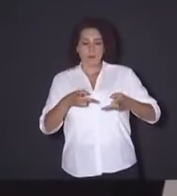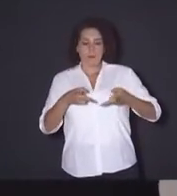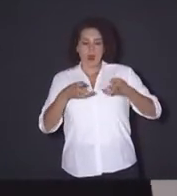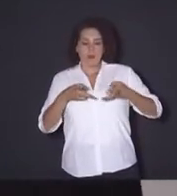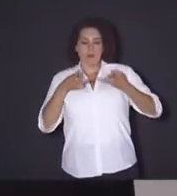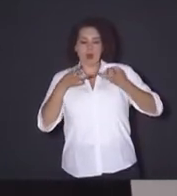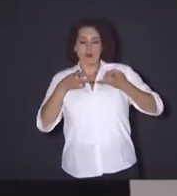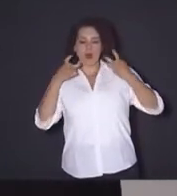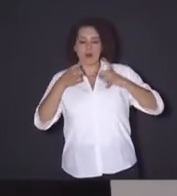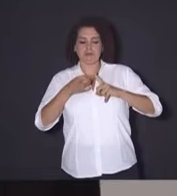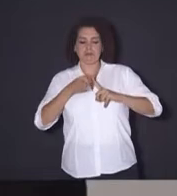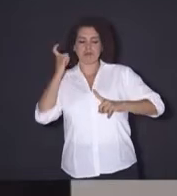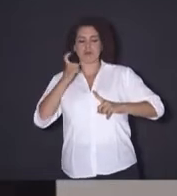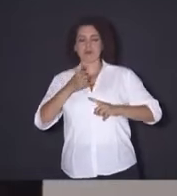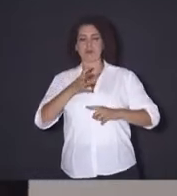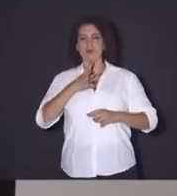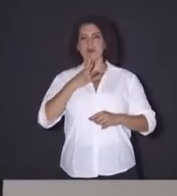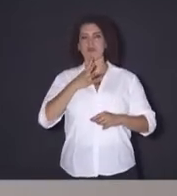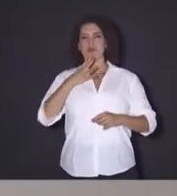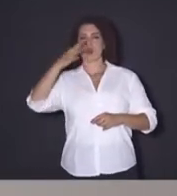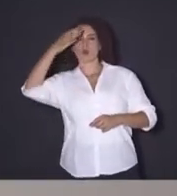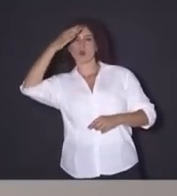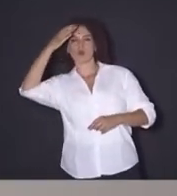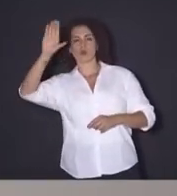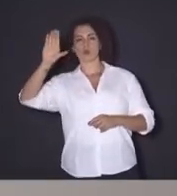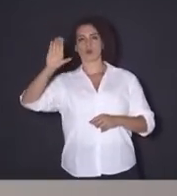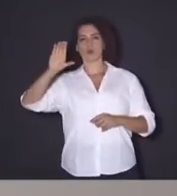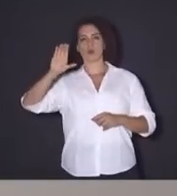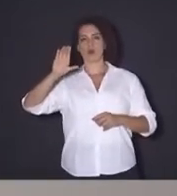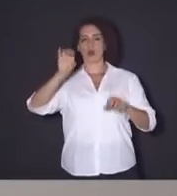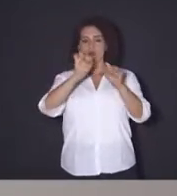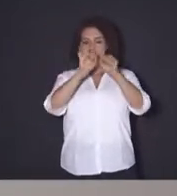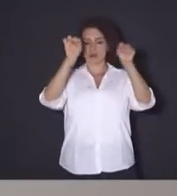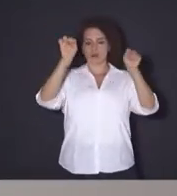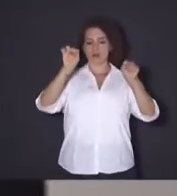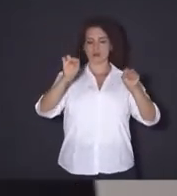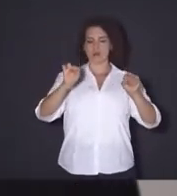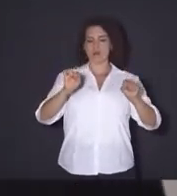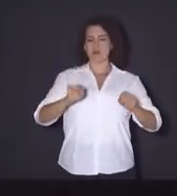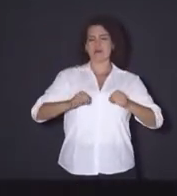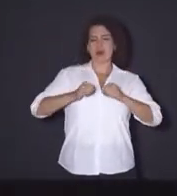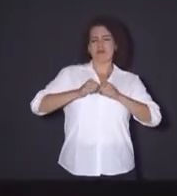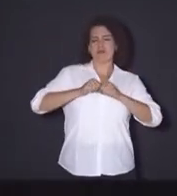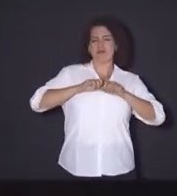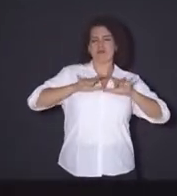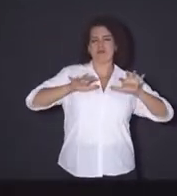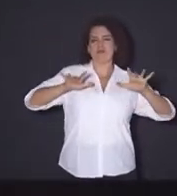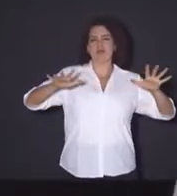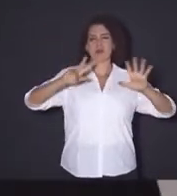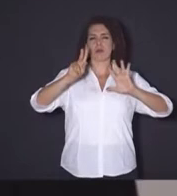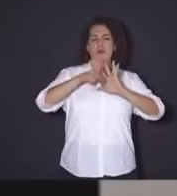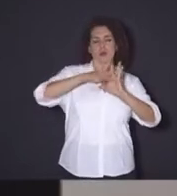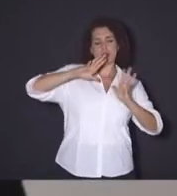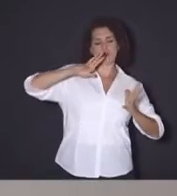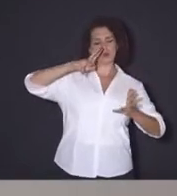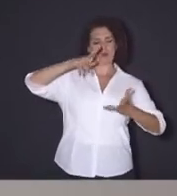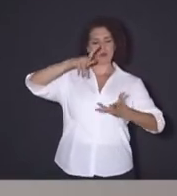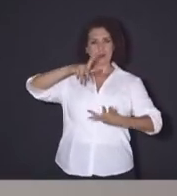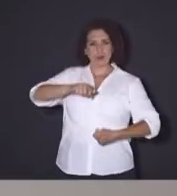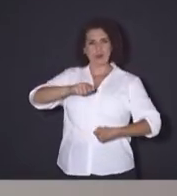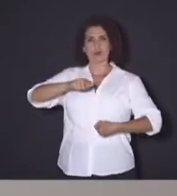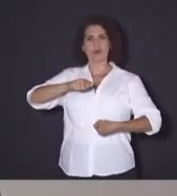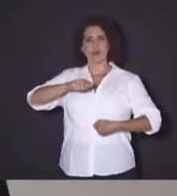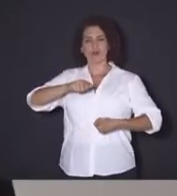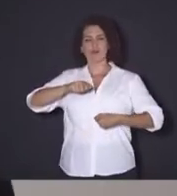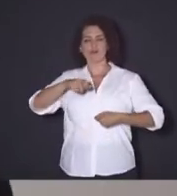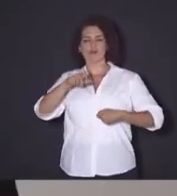para hackear a cultura. Esse ecossistema amplo em escala rizomática, em escala mundial, estabelece exatamente uma